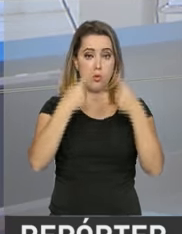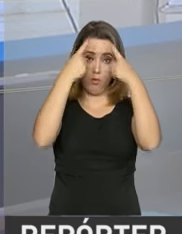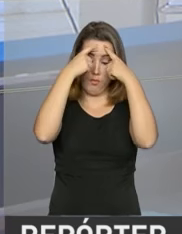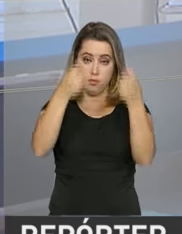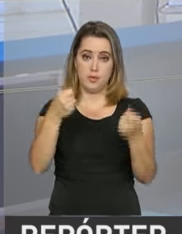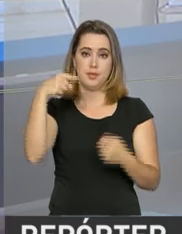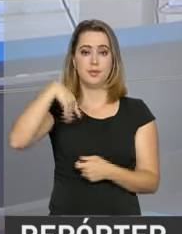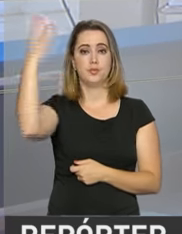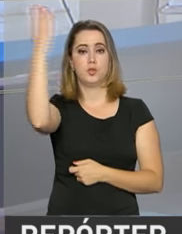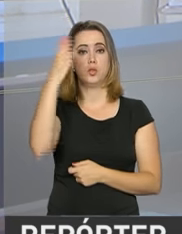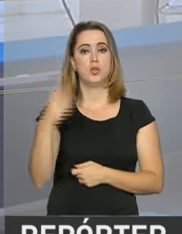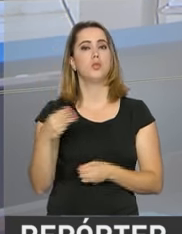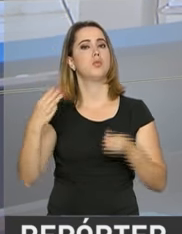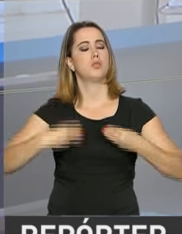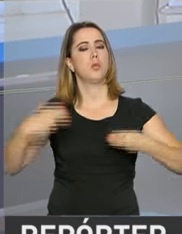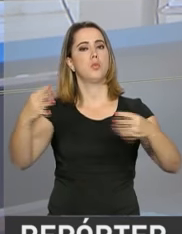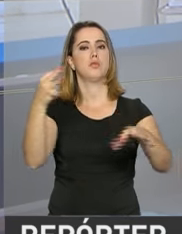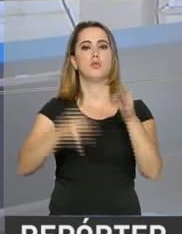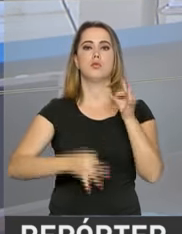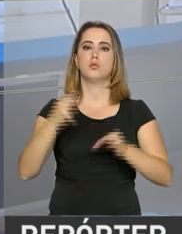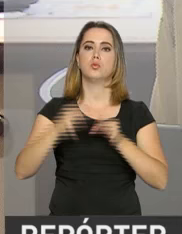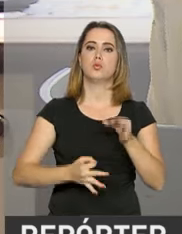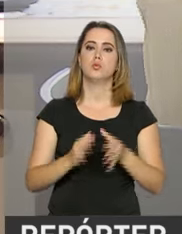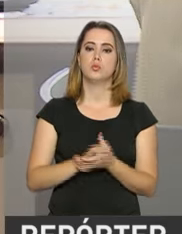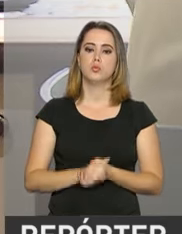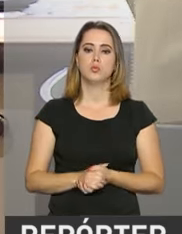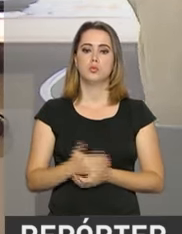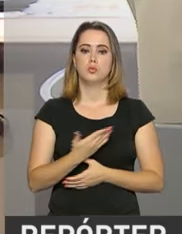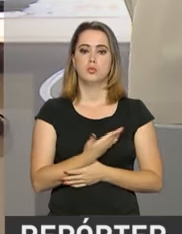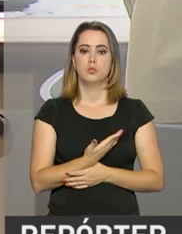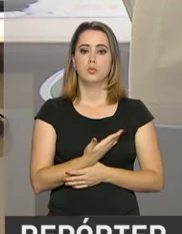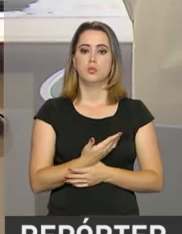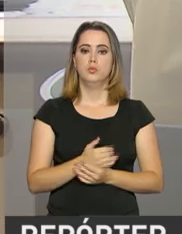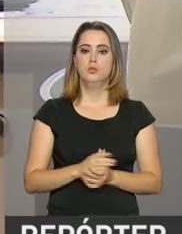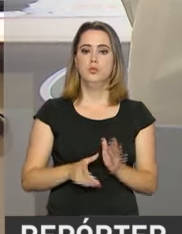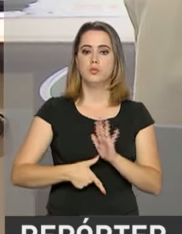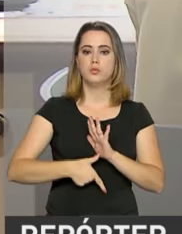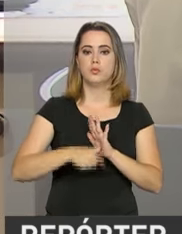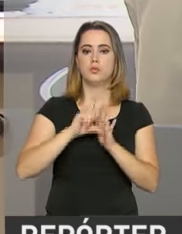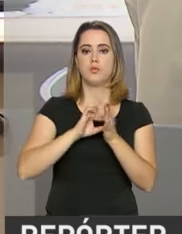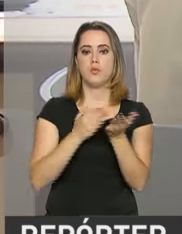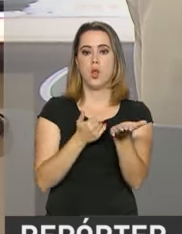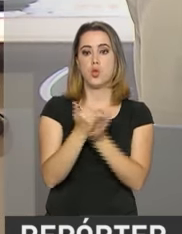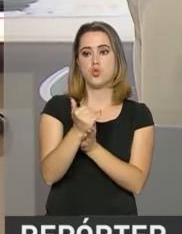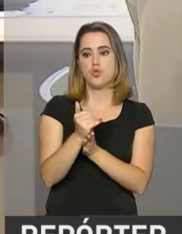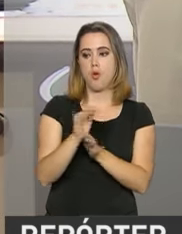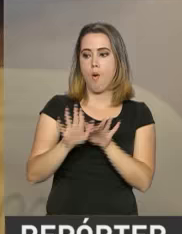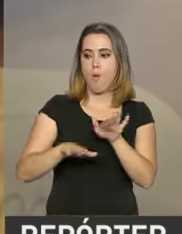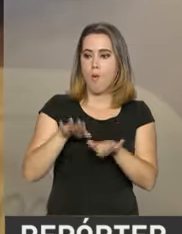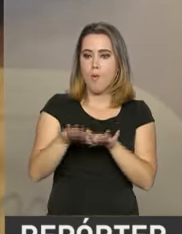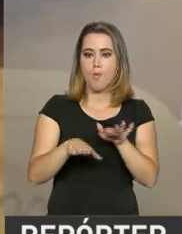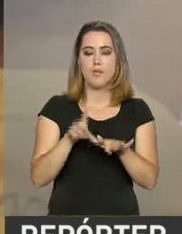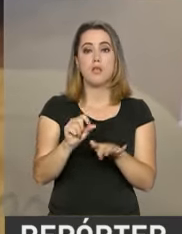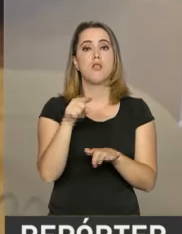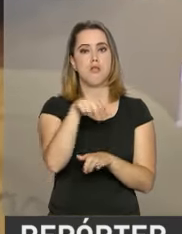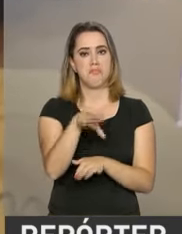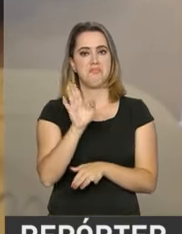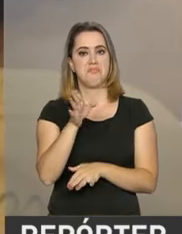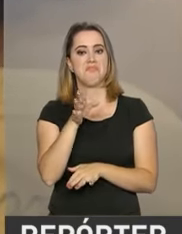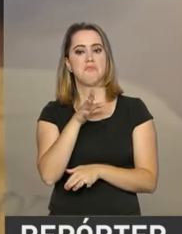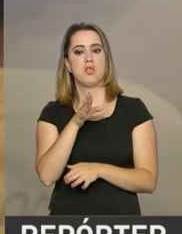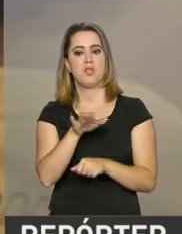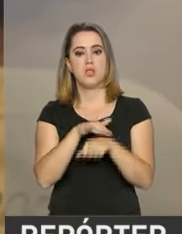processo é o ministério da justiça antes mesmo de começar a andar e a falar Artur já